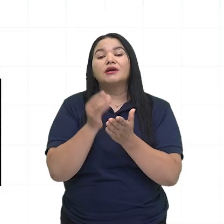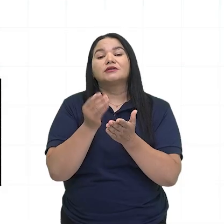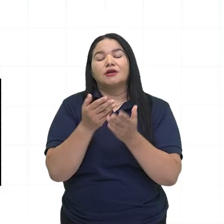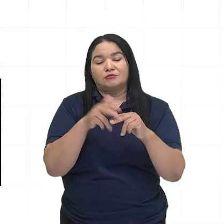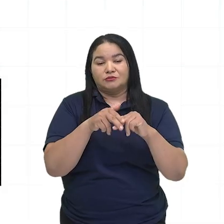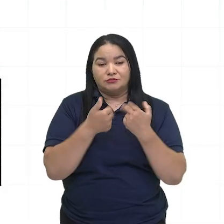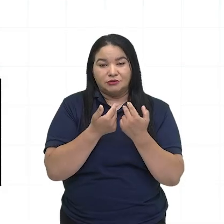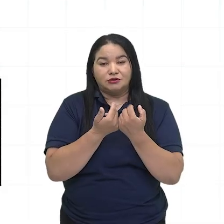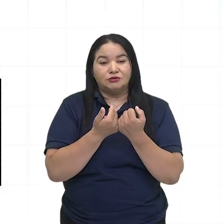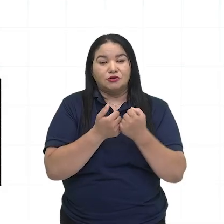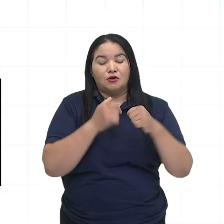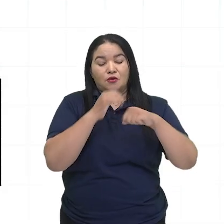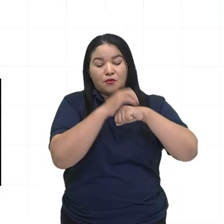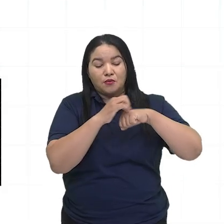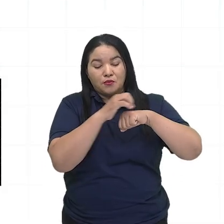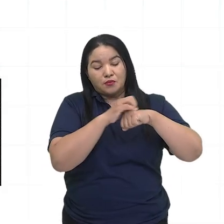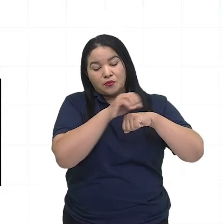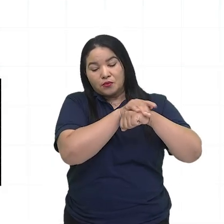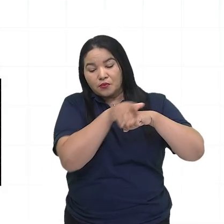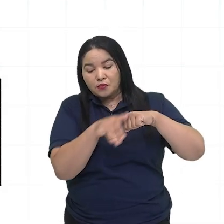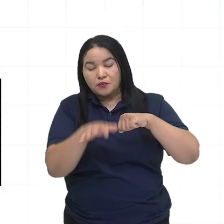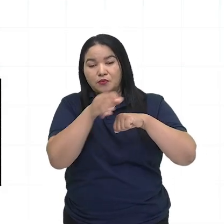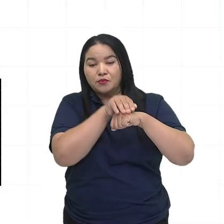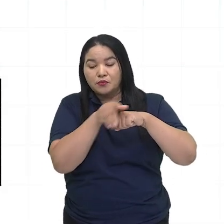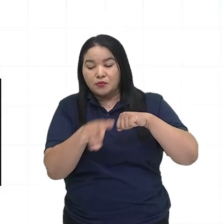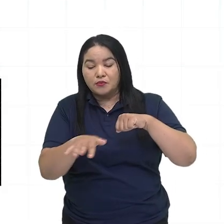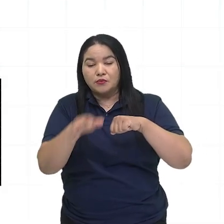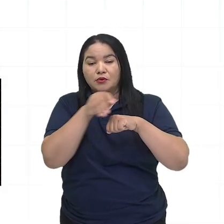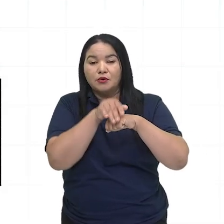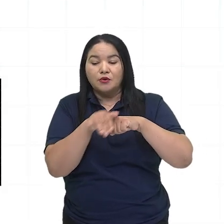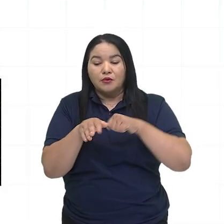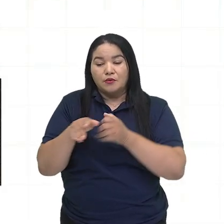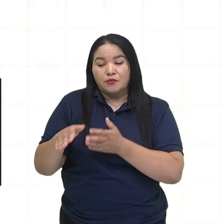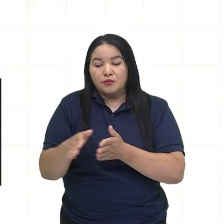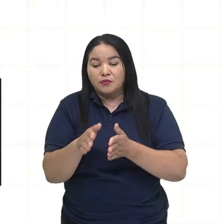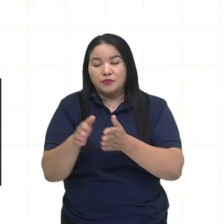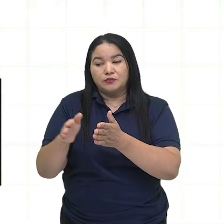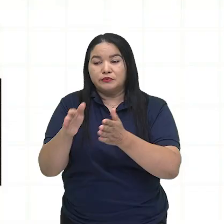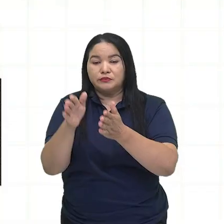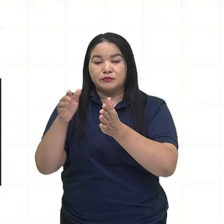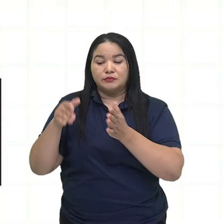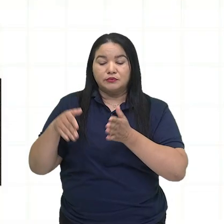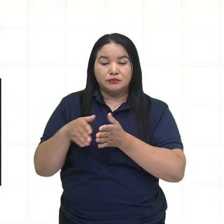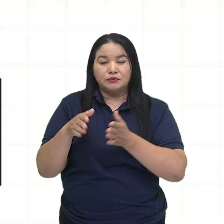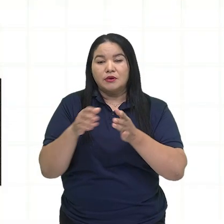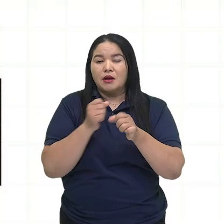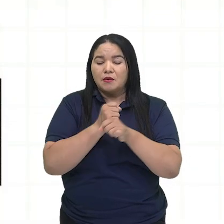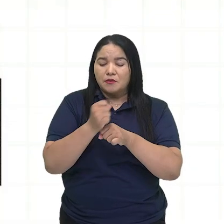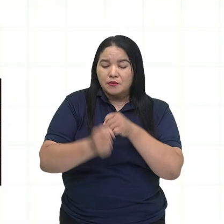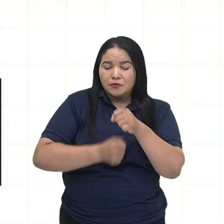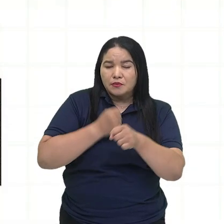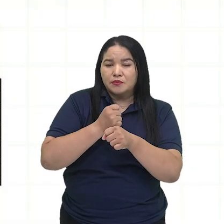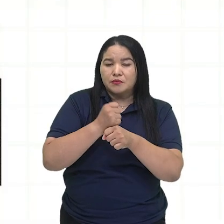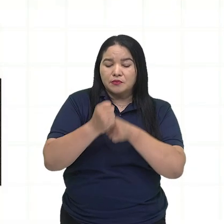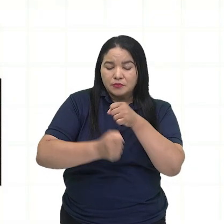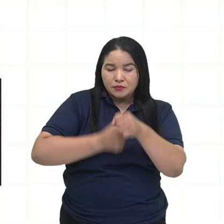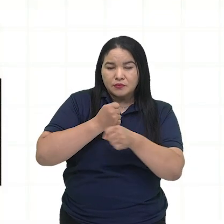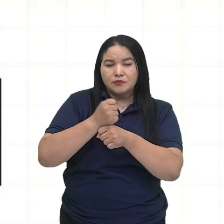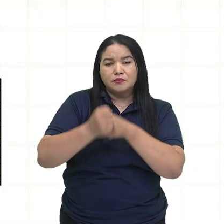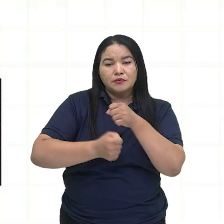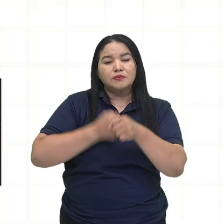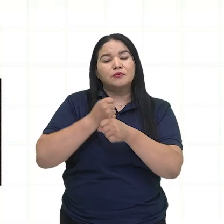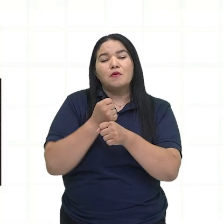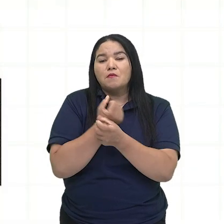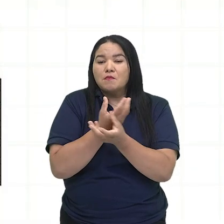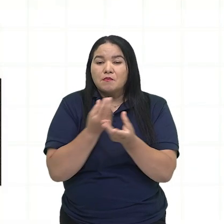erosão gradual dos rios ao longo do quê? Dos milhões de anos, certo?